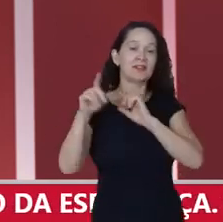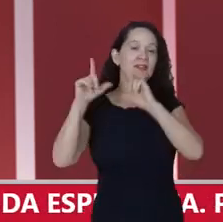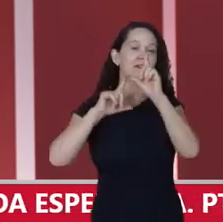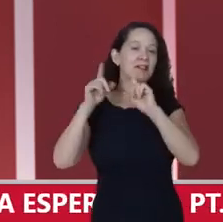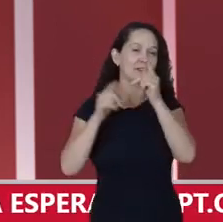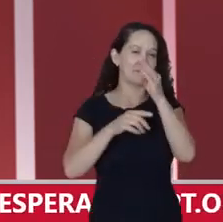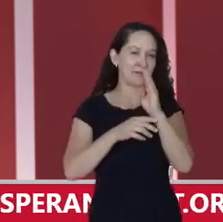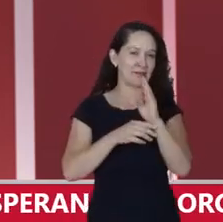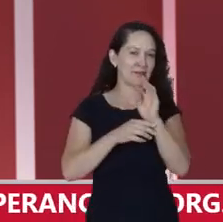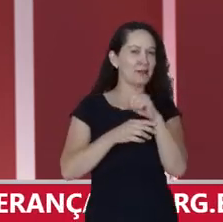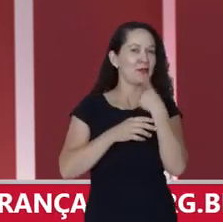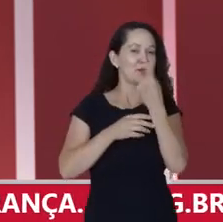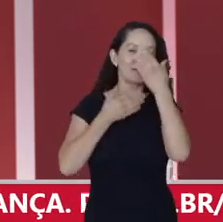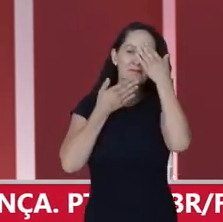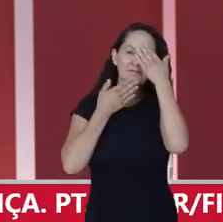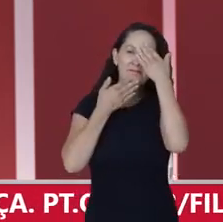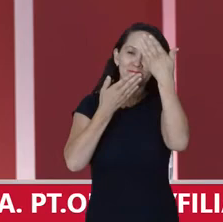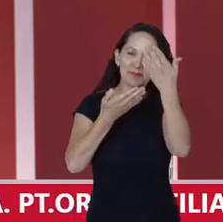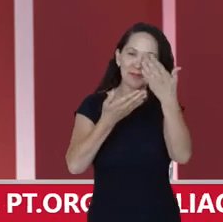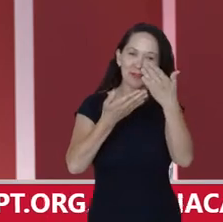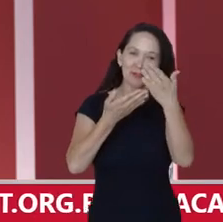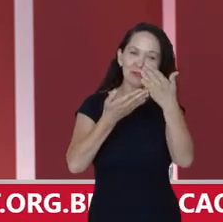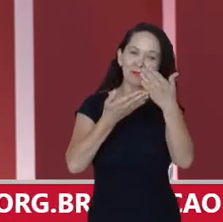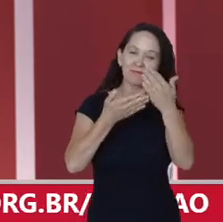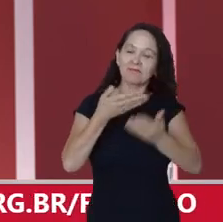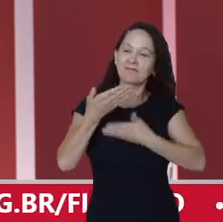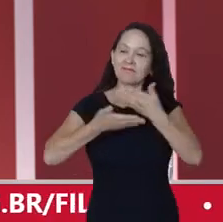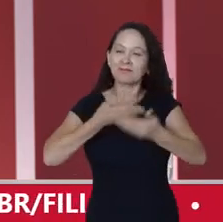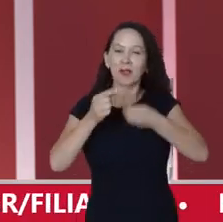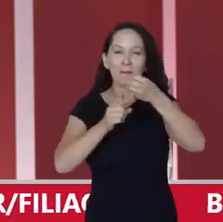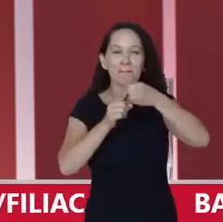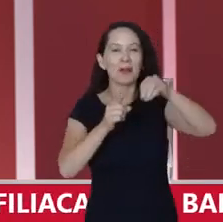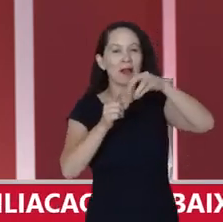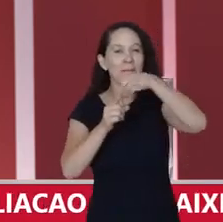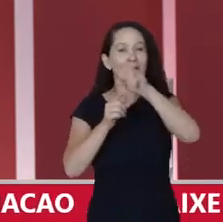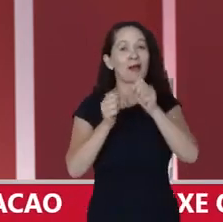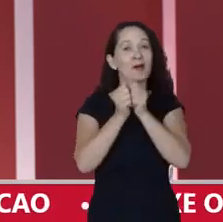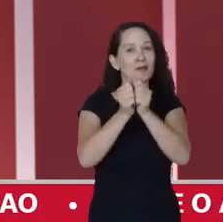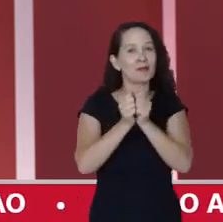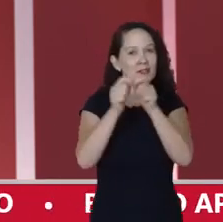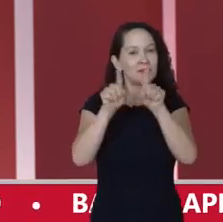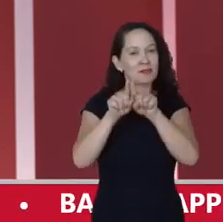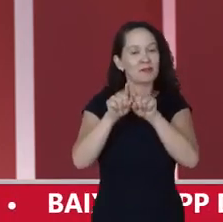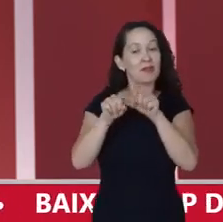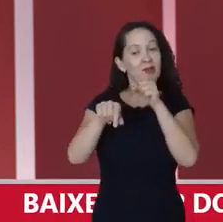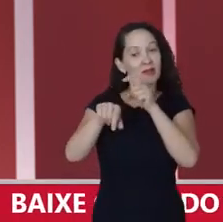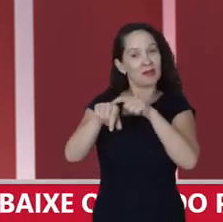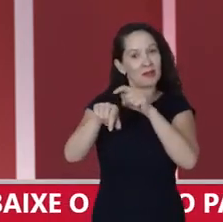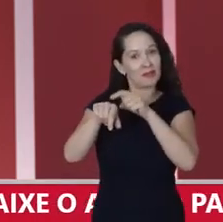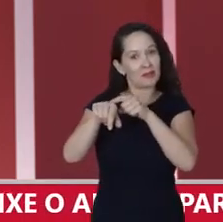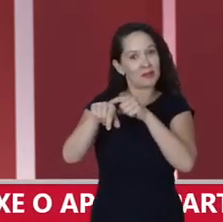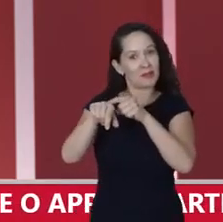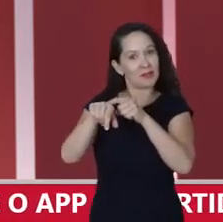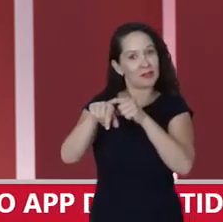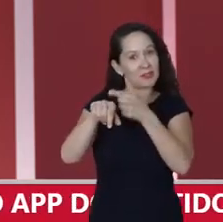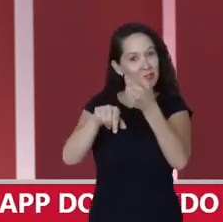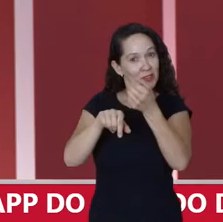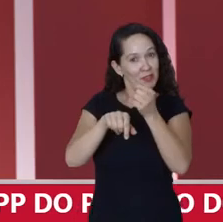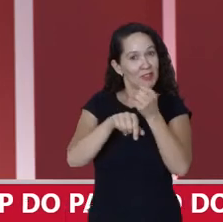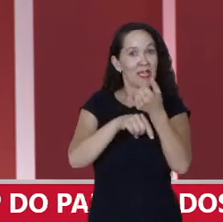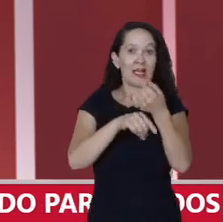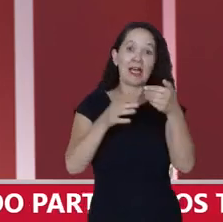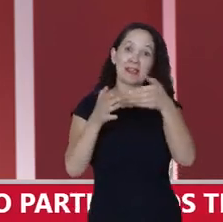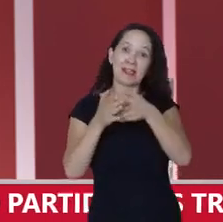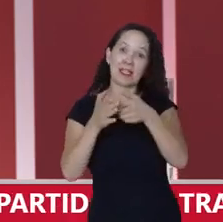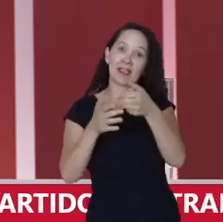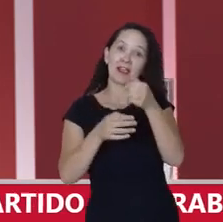PT. Nós agradecemos muito ao compartilhamento, acompanhamento deste horário, das 19 às 20 horas. E